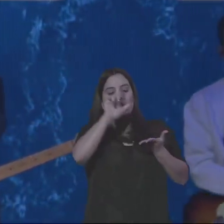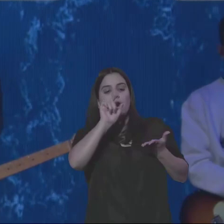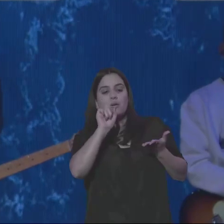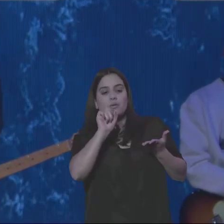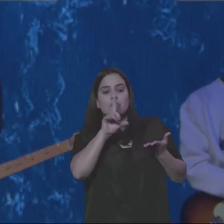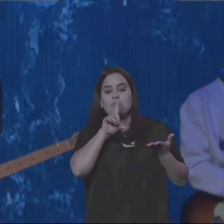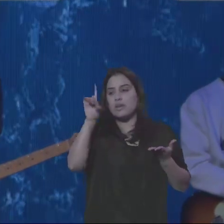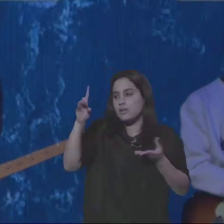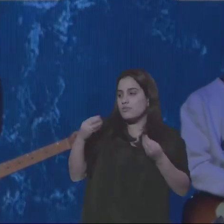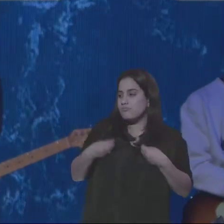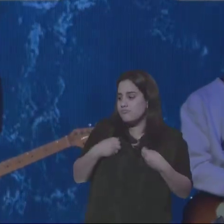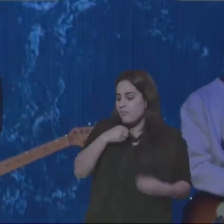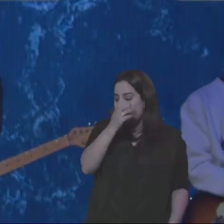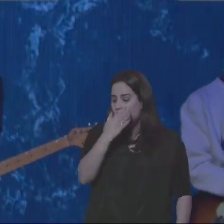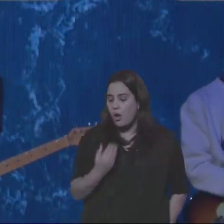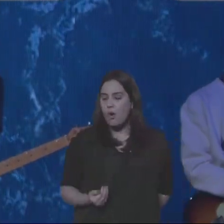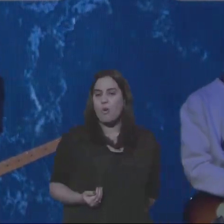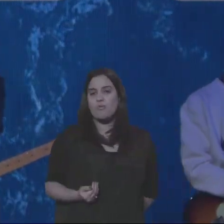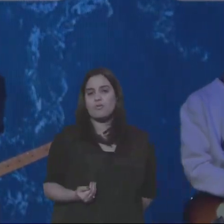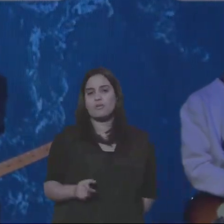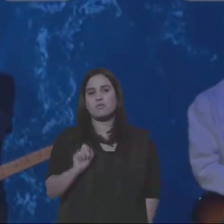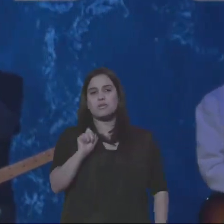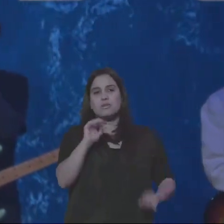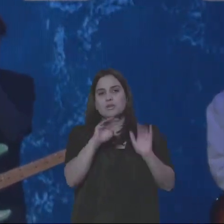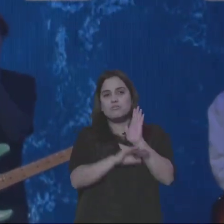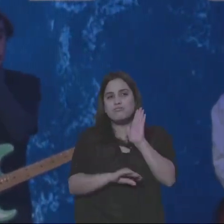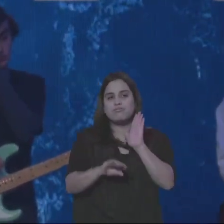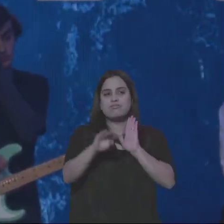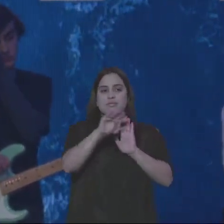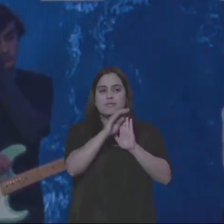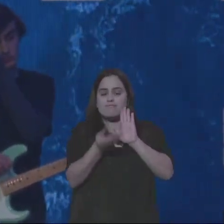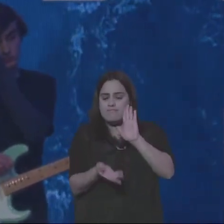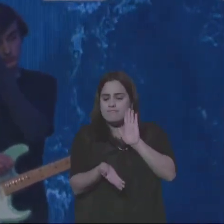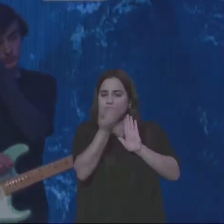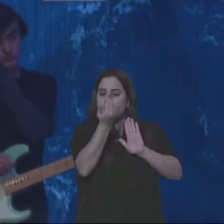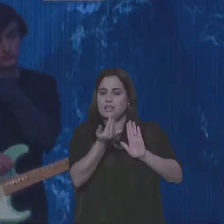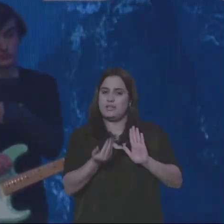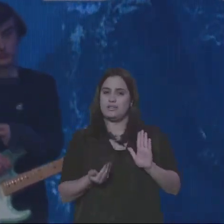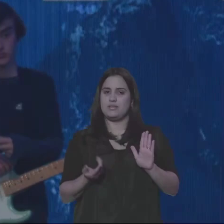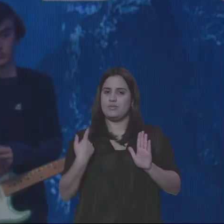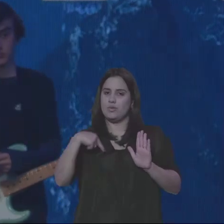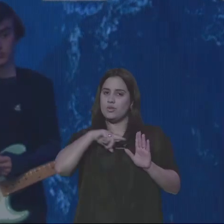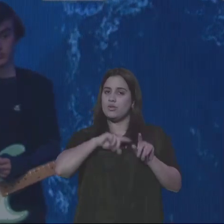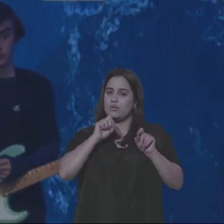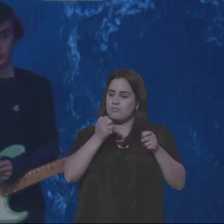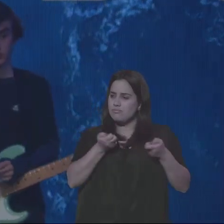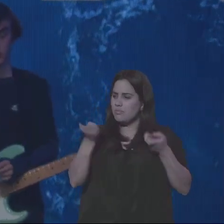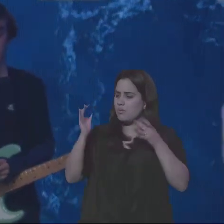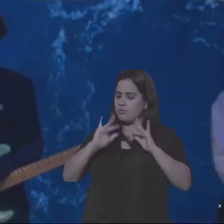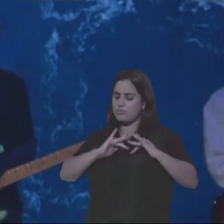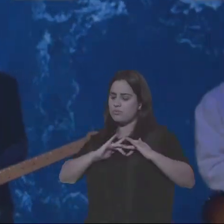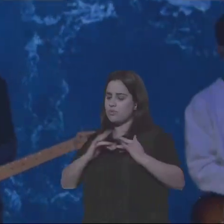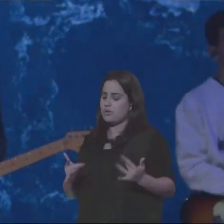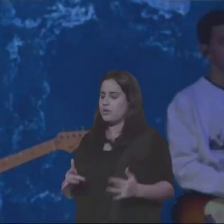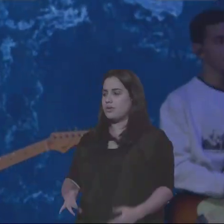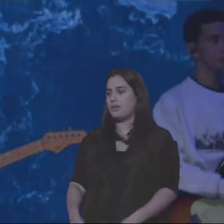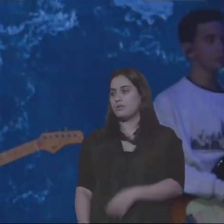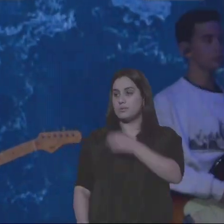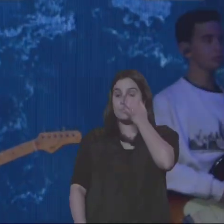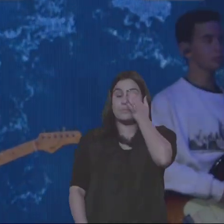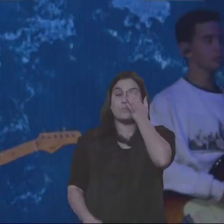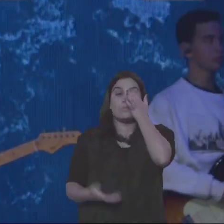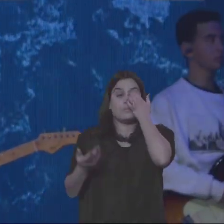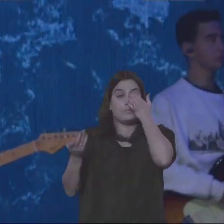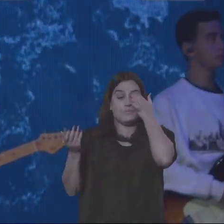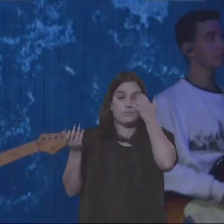nos honra, Deus nos aumenta a nossa colheita quando a gente semeia com generosidade. Então, esse é um momento para